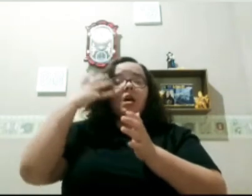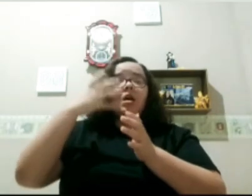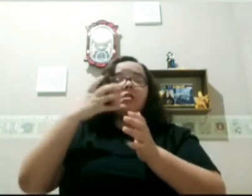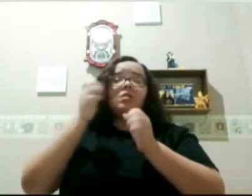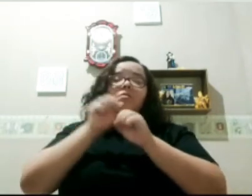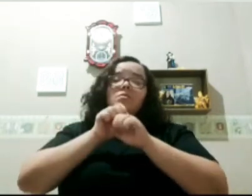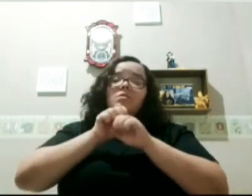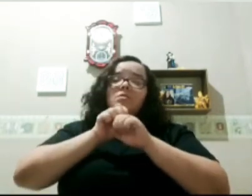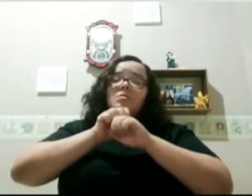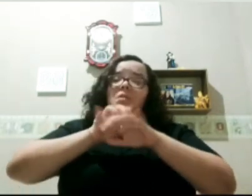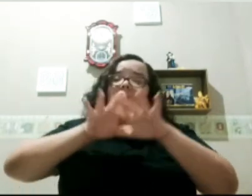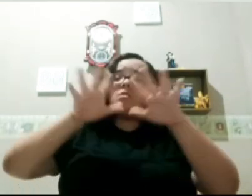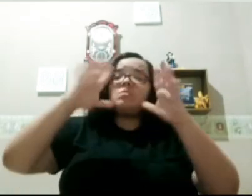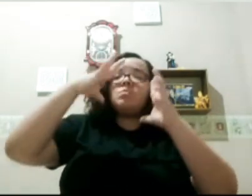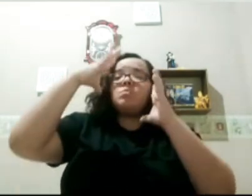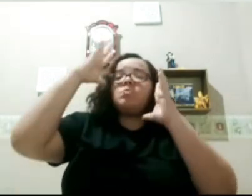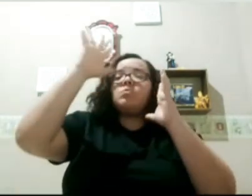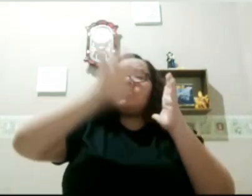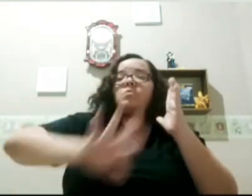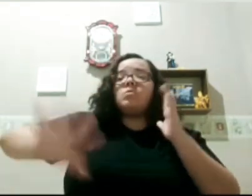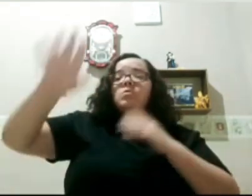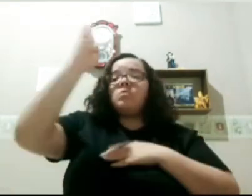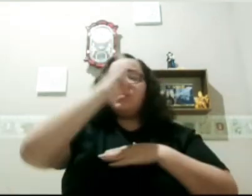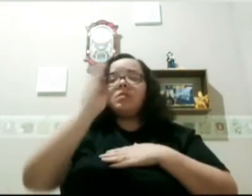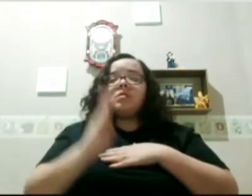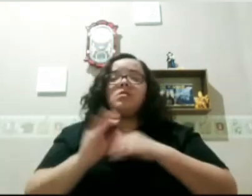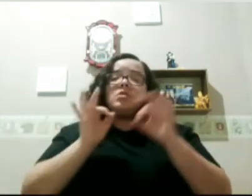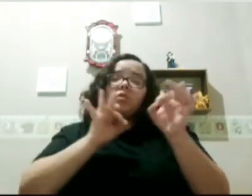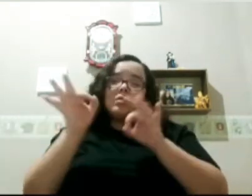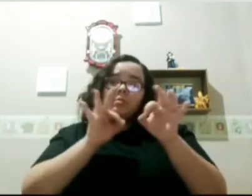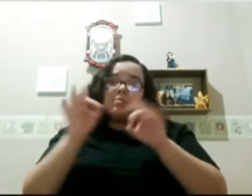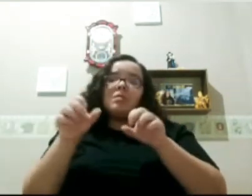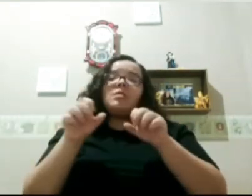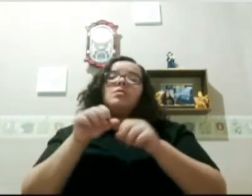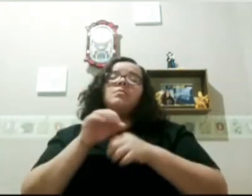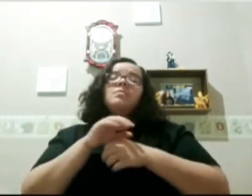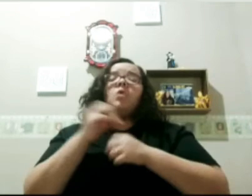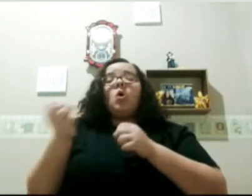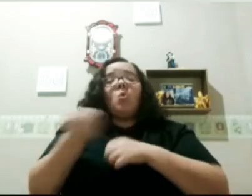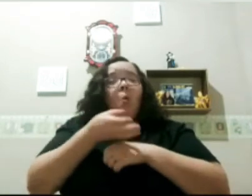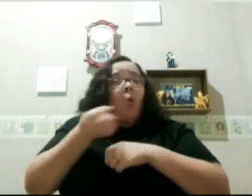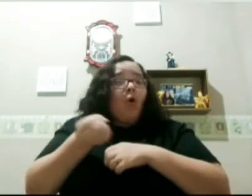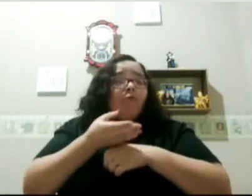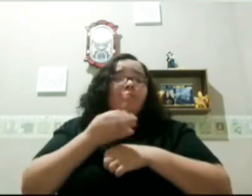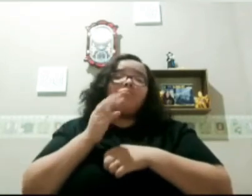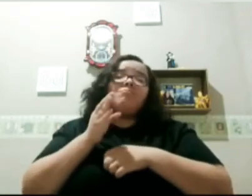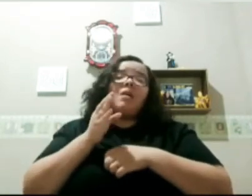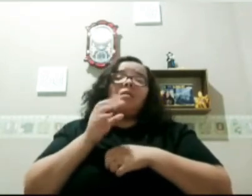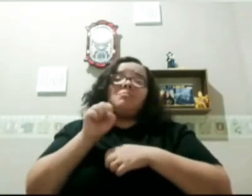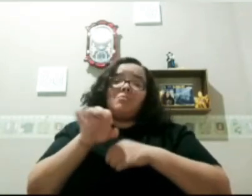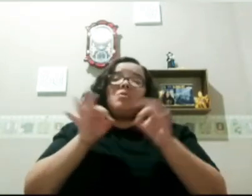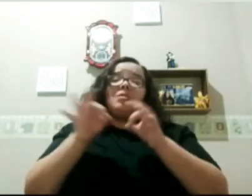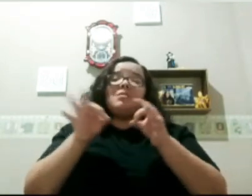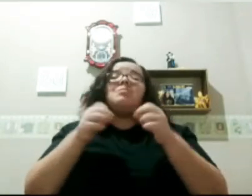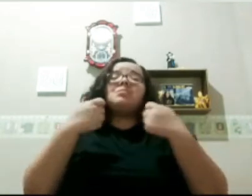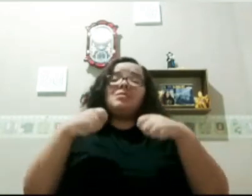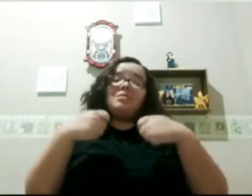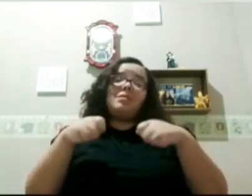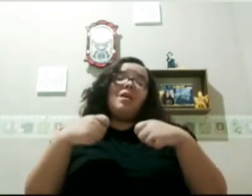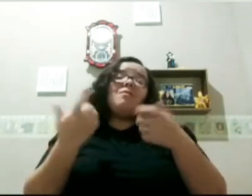rádios, elas foram se espalhando Brasil afora, foram se organizando, né? Porque tudo era muito novo, não tinha que